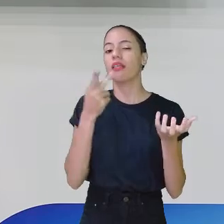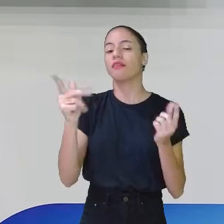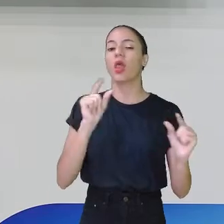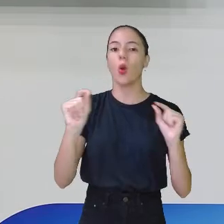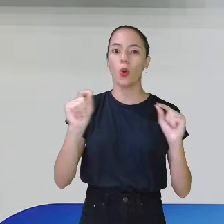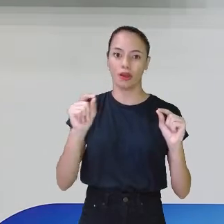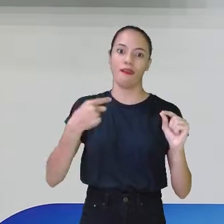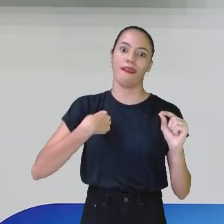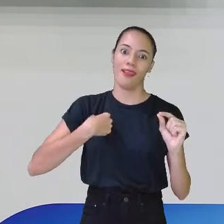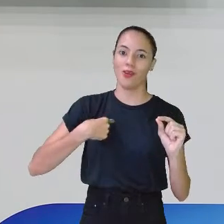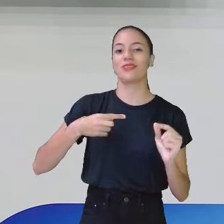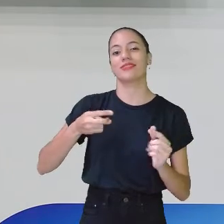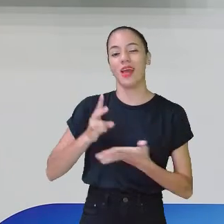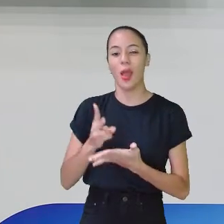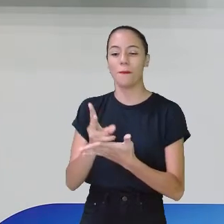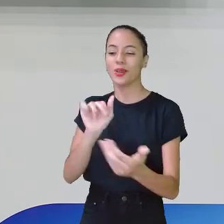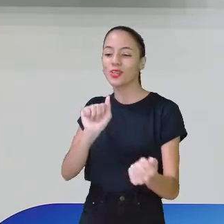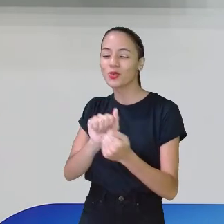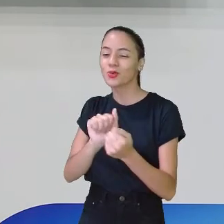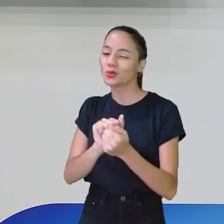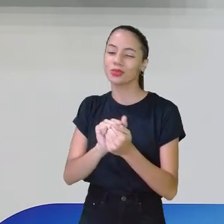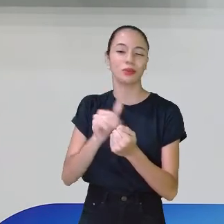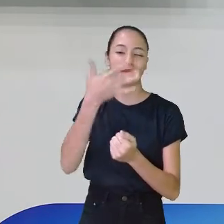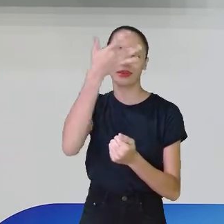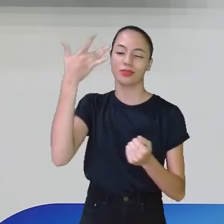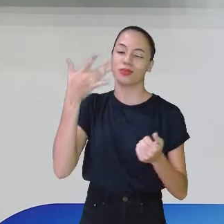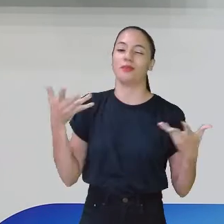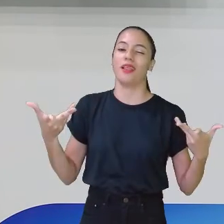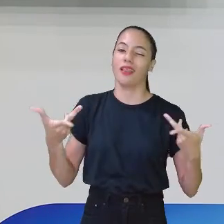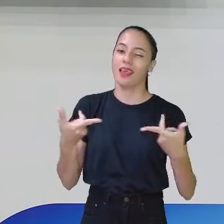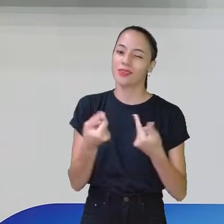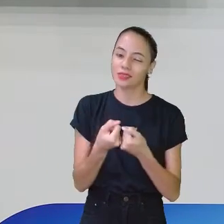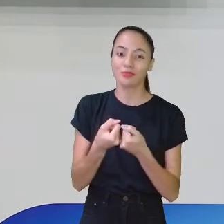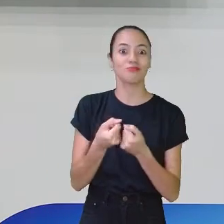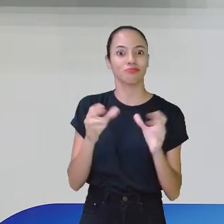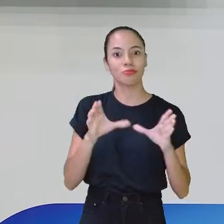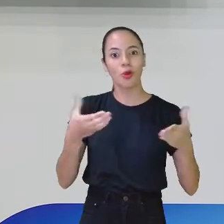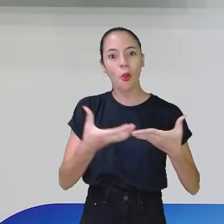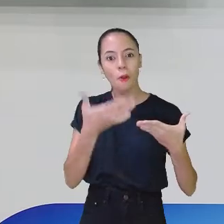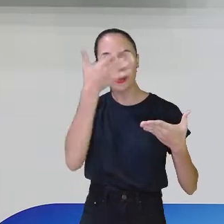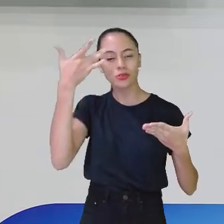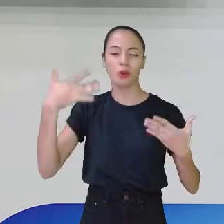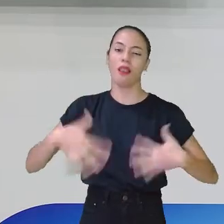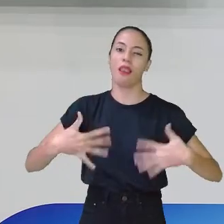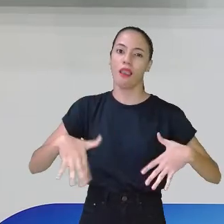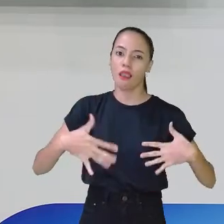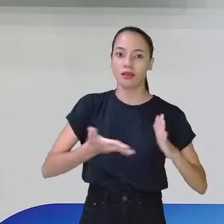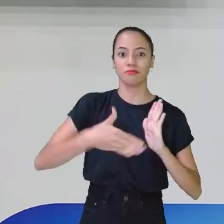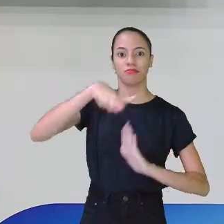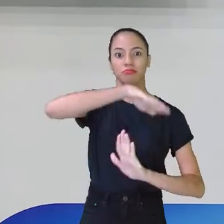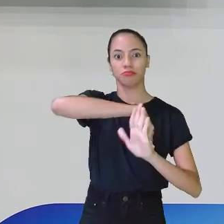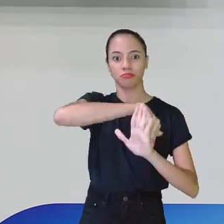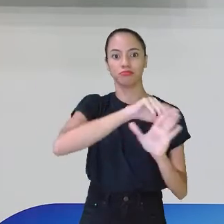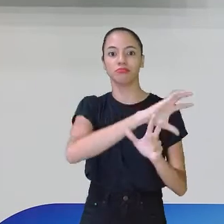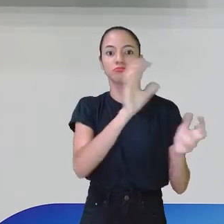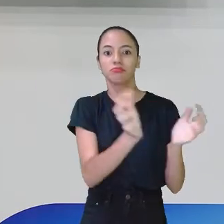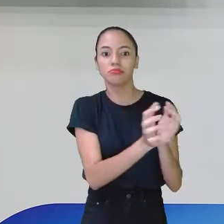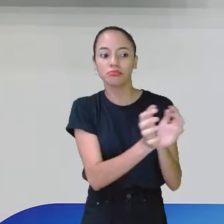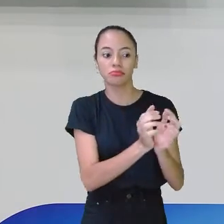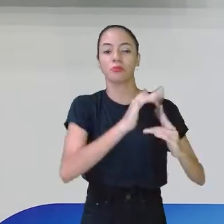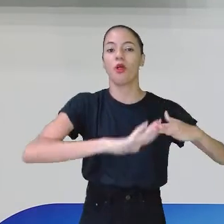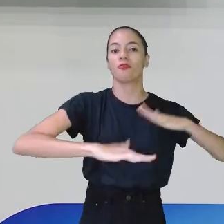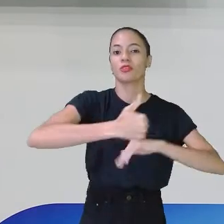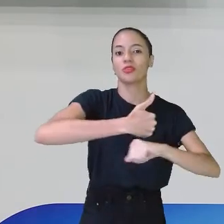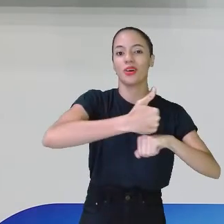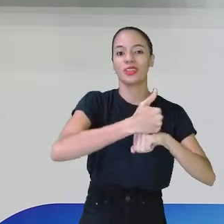sempre estou muito bem acompanhada, certo? Eu tenho uma galera massa aqui na produção, que sempre nos dá apoio. Billy,